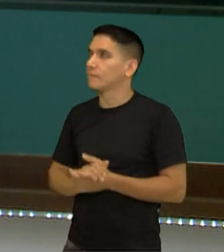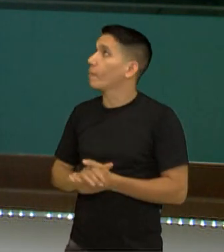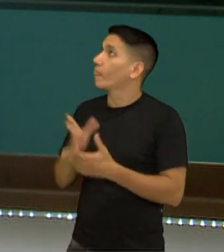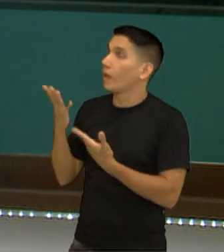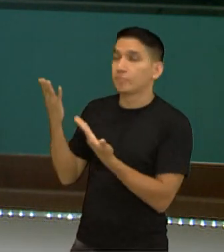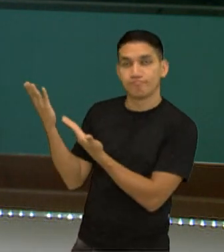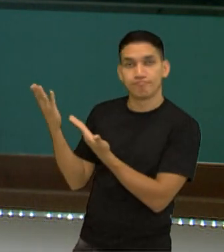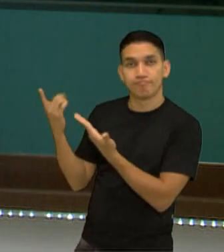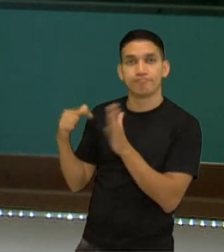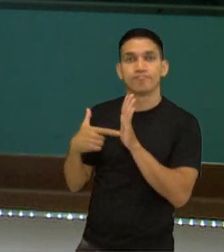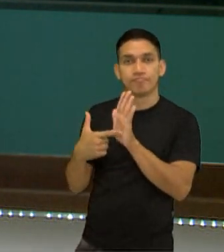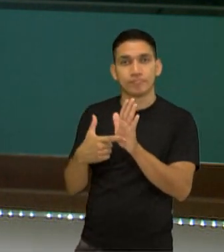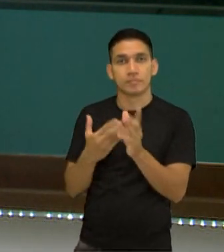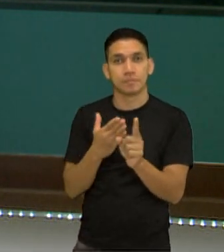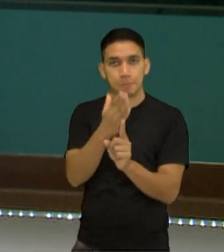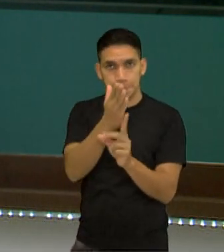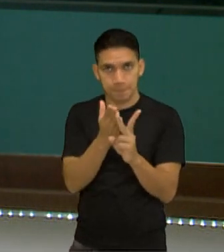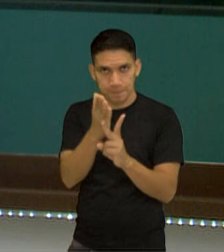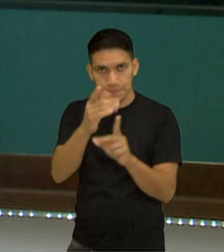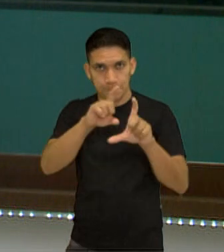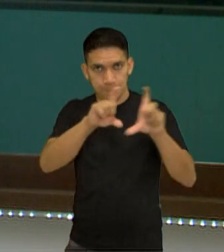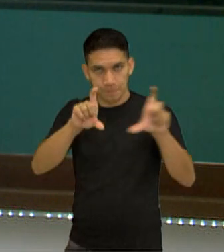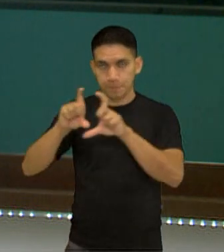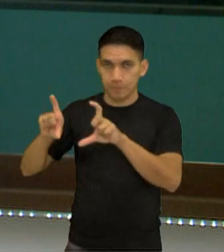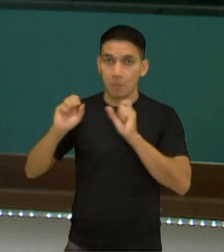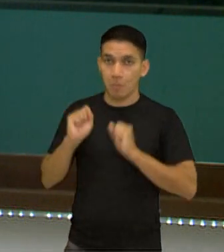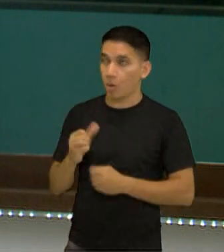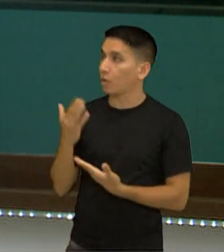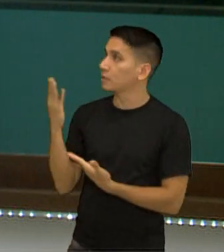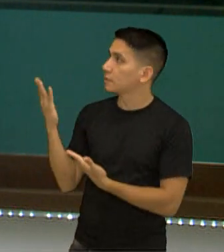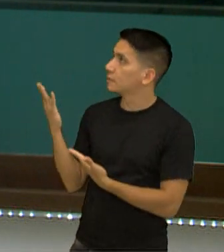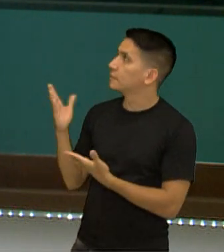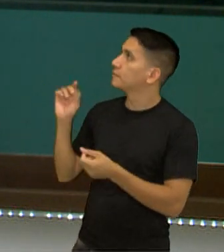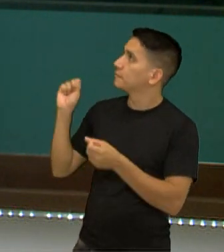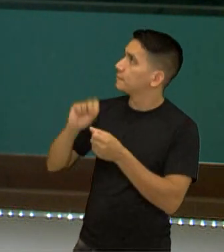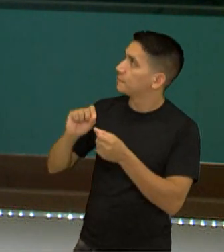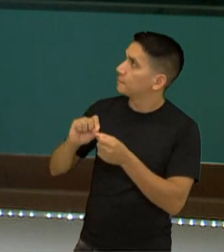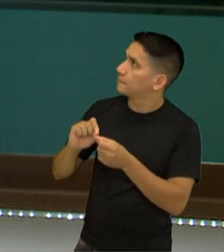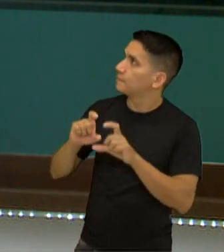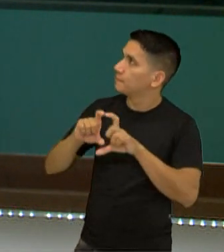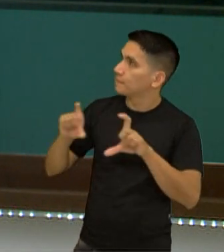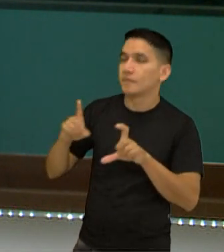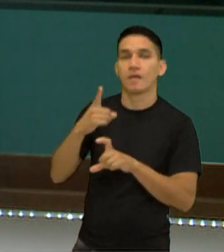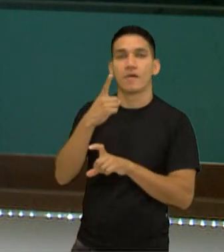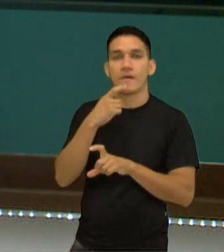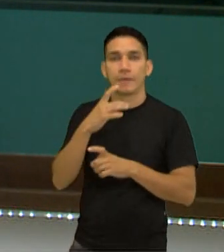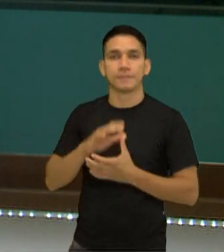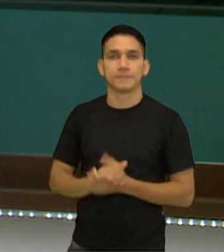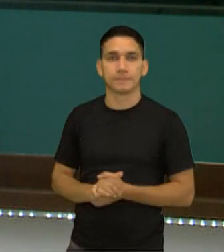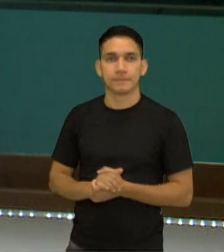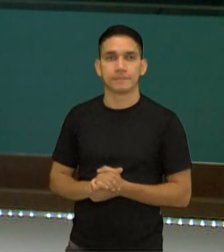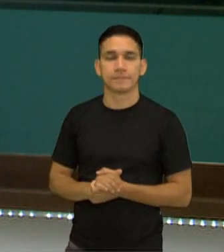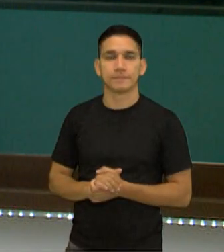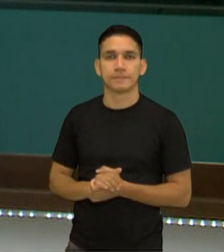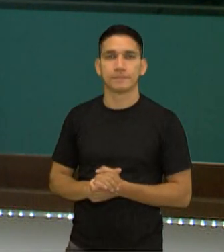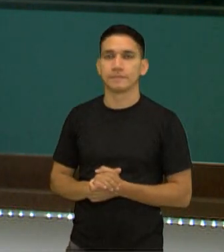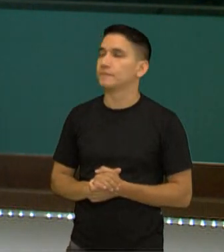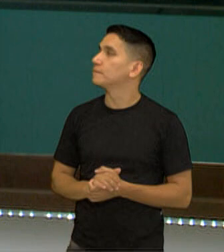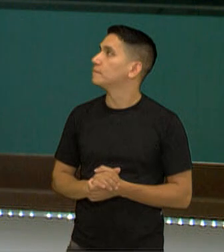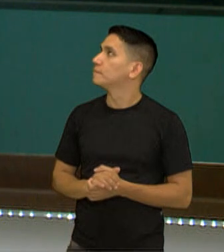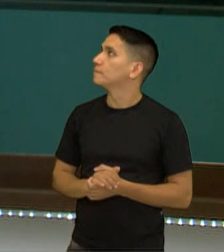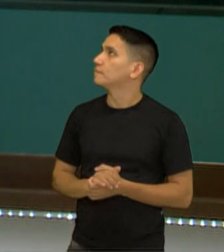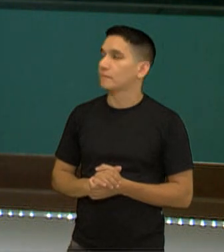expressa desta forma também. Concentração molar é igual à massa do soluto dividido pela massa molar